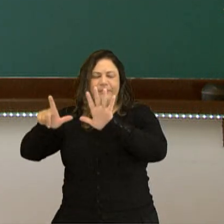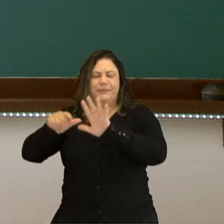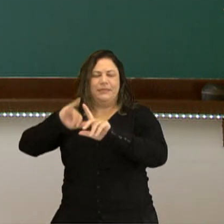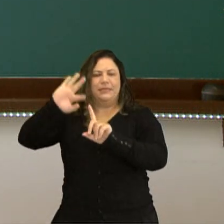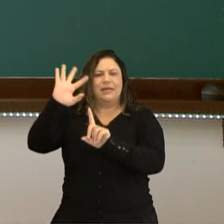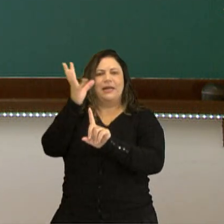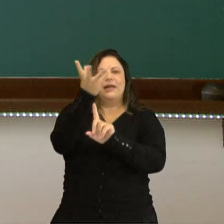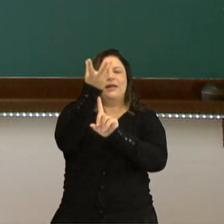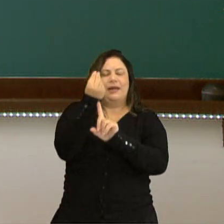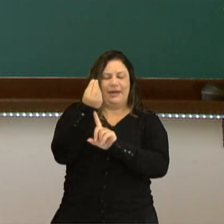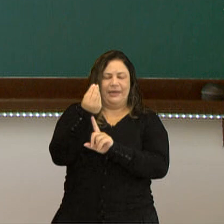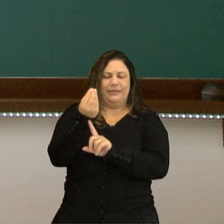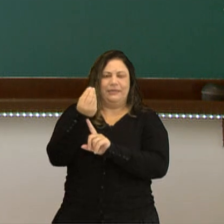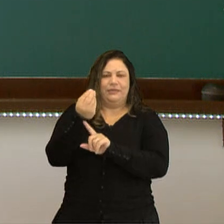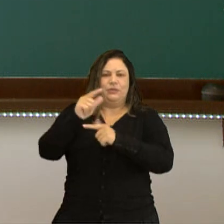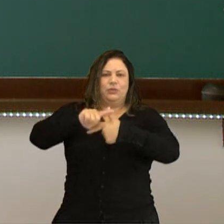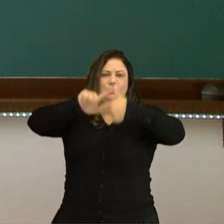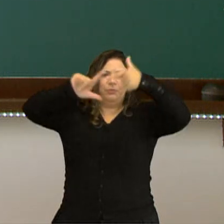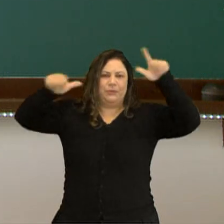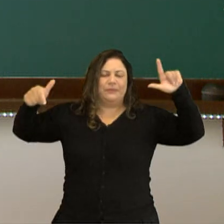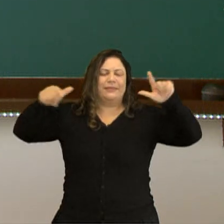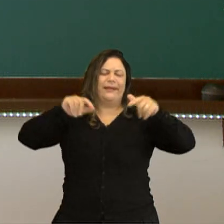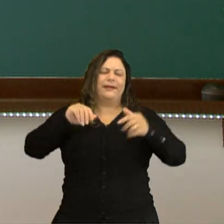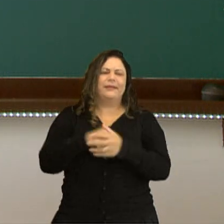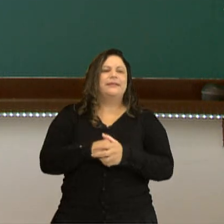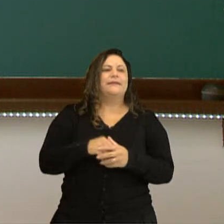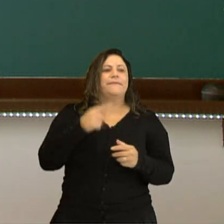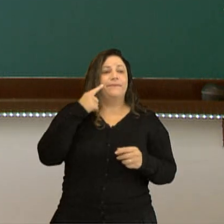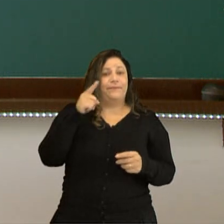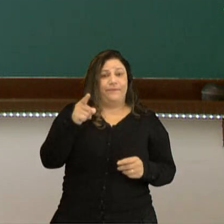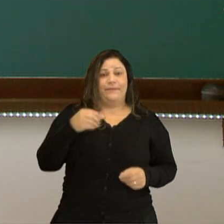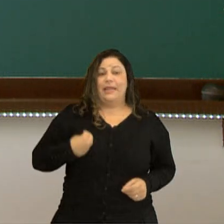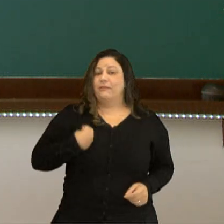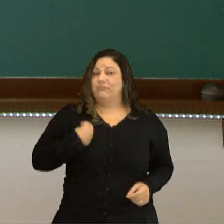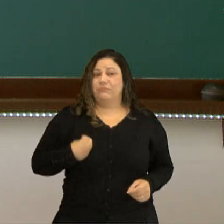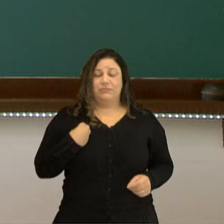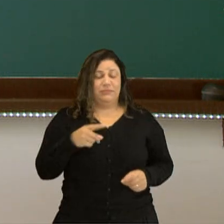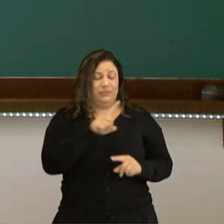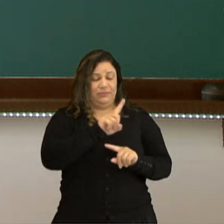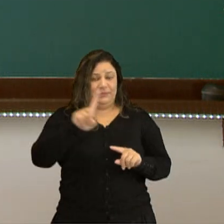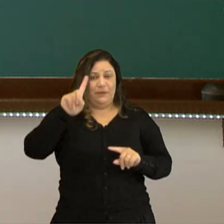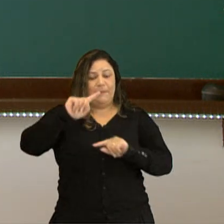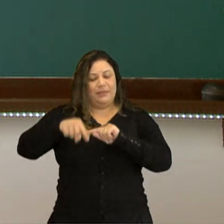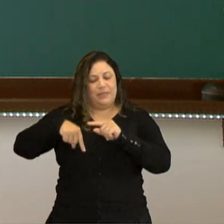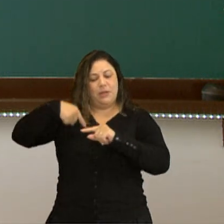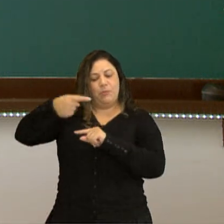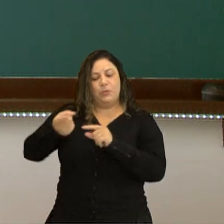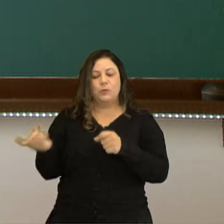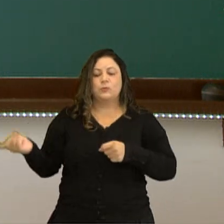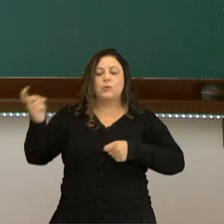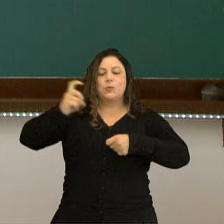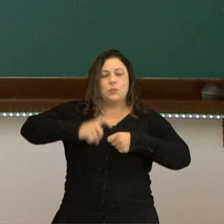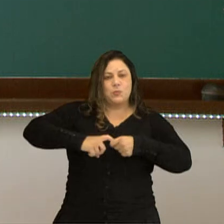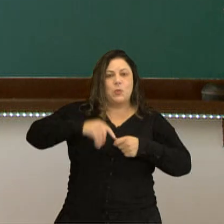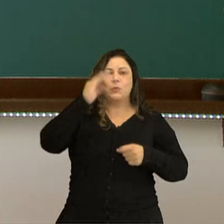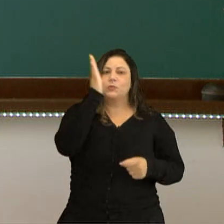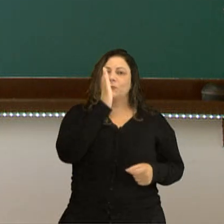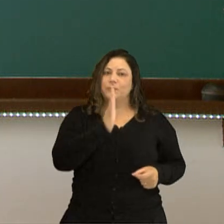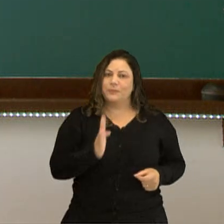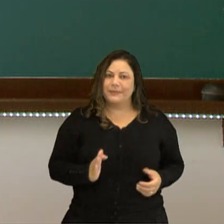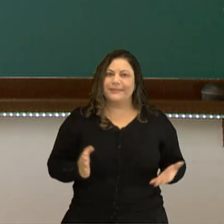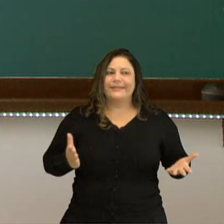que aconteceu em São Paulo. A Tarsila não esteve presente, mas na sequência ela volta ao Brasil, estava em viagem, volta ao Brasil